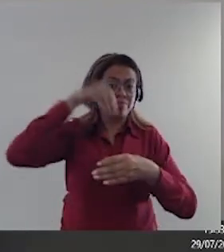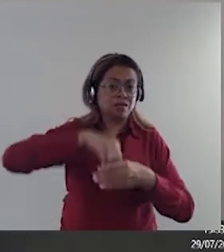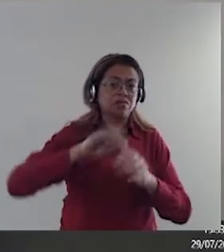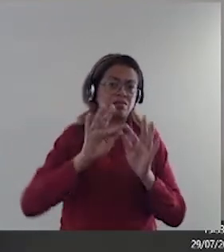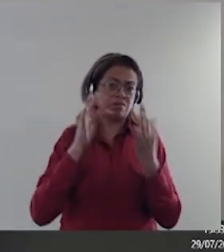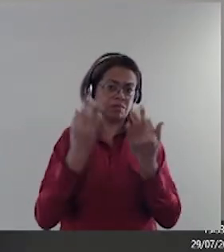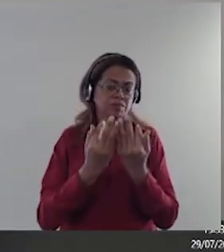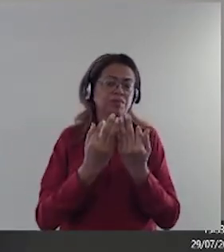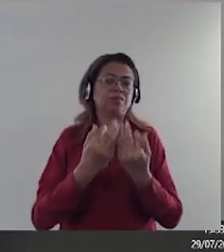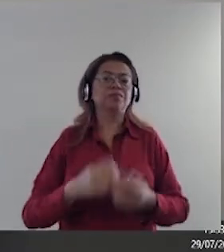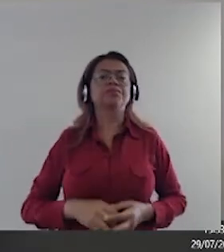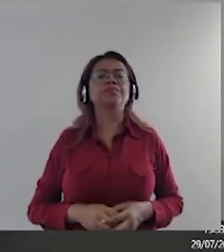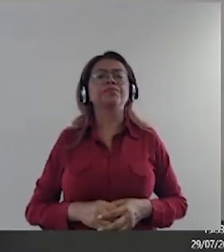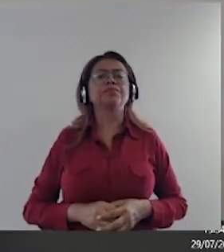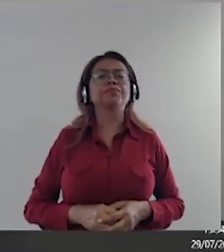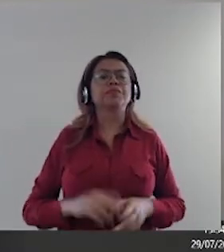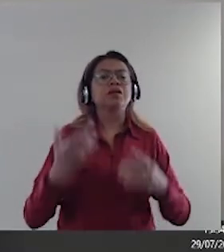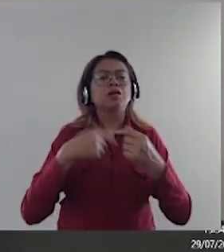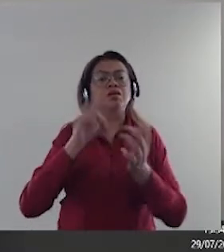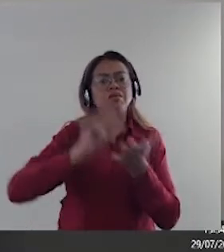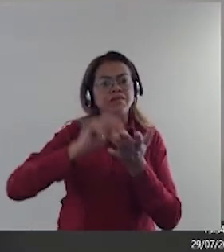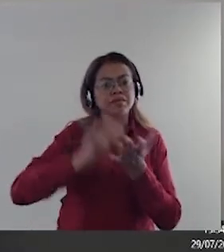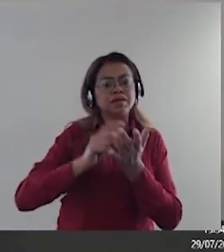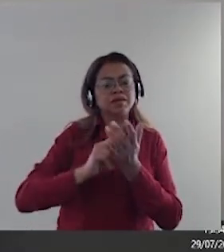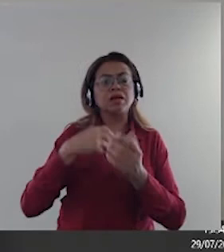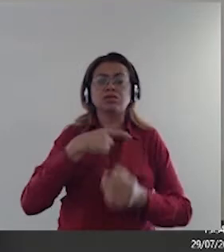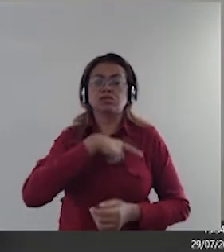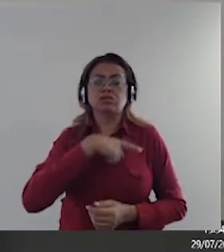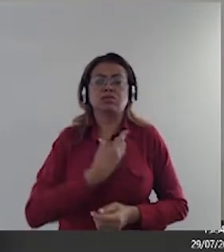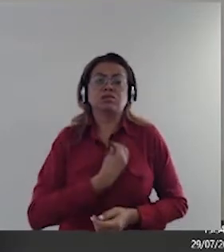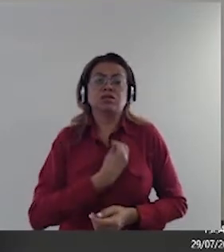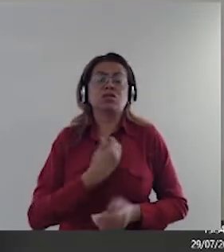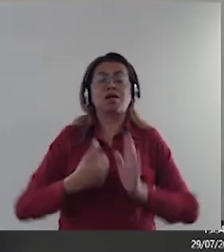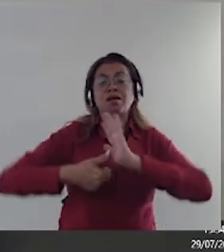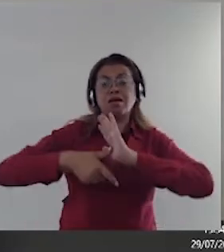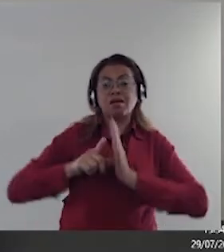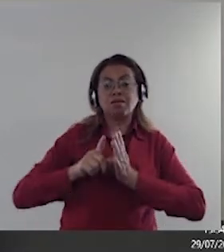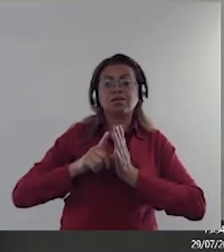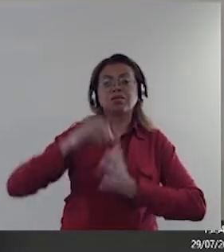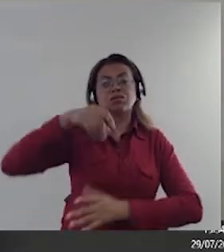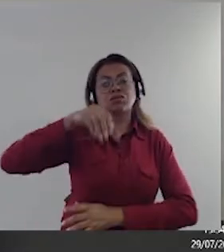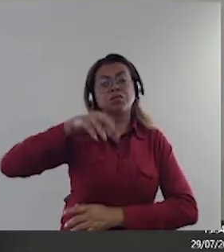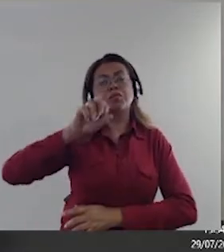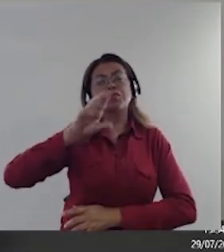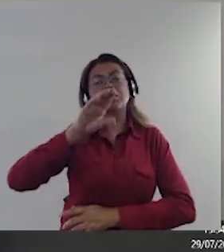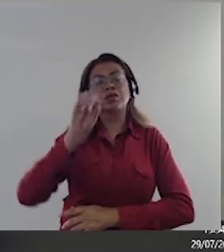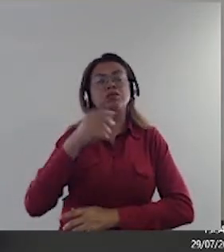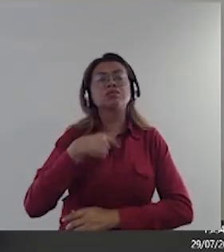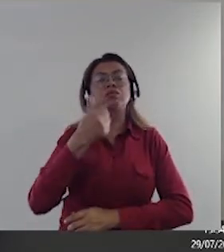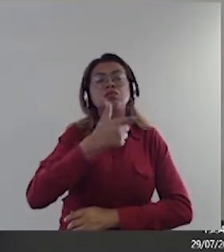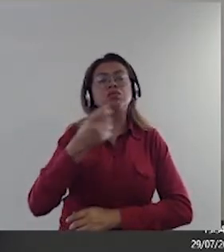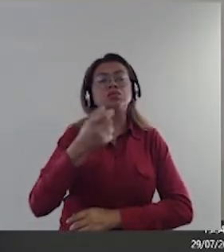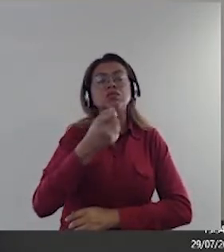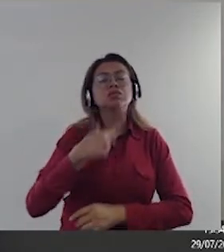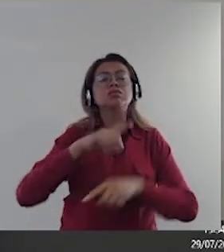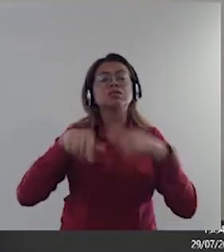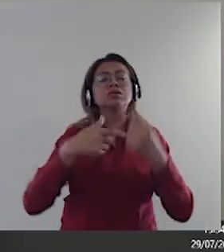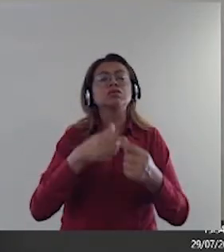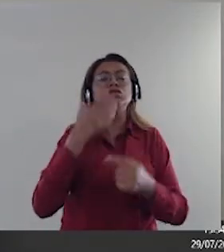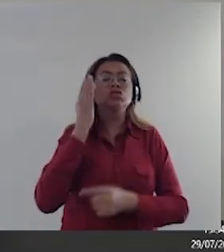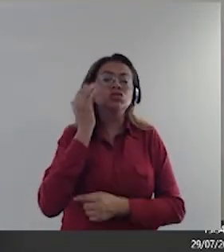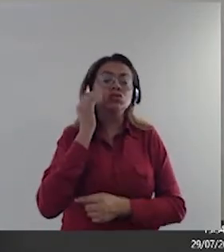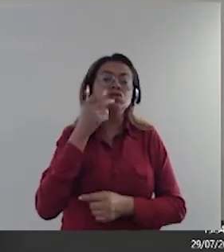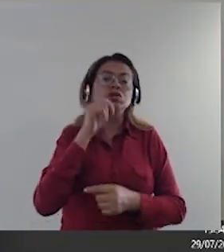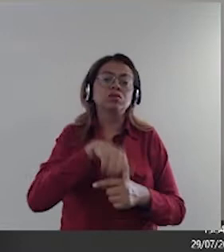Né? E essa realidade que existia antes de março de 2020 é justamente o que a gente chama de realidade A.